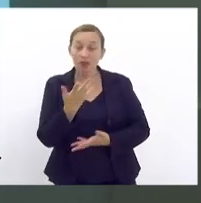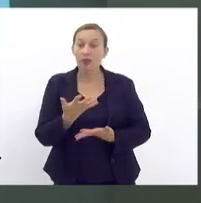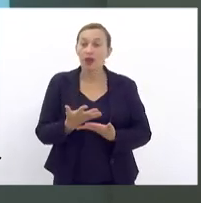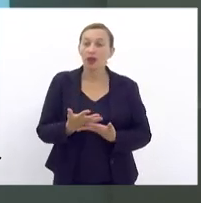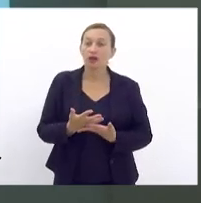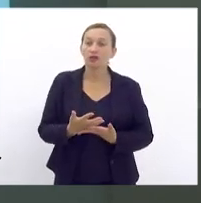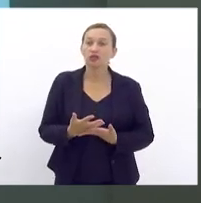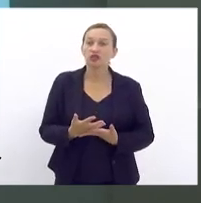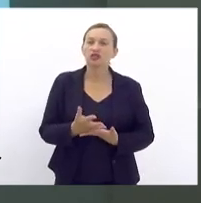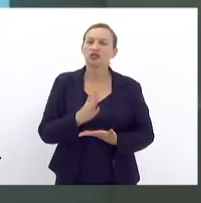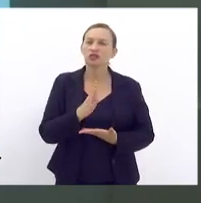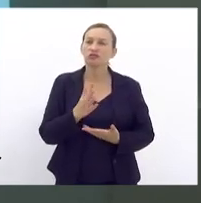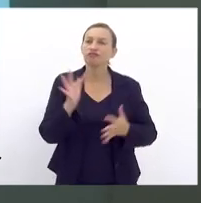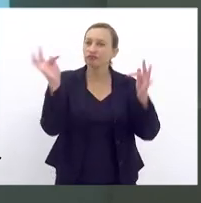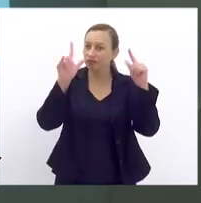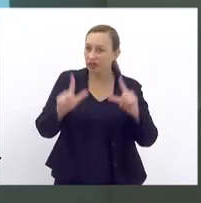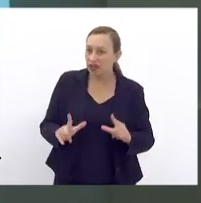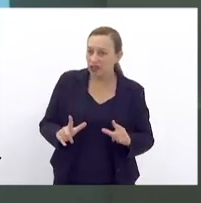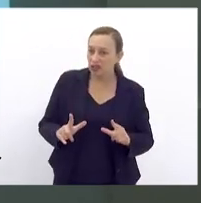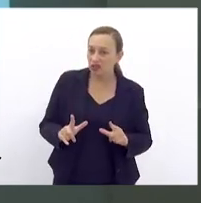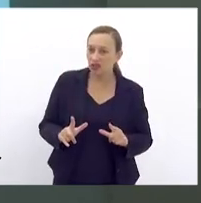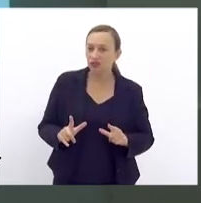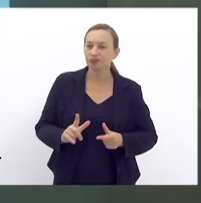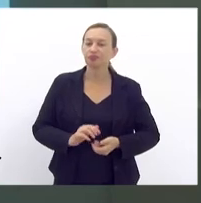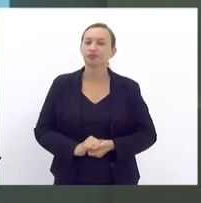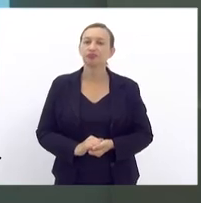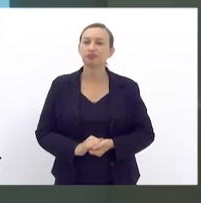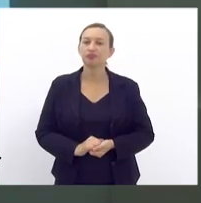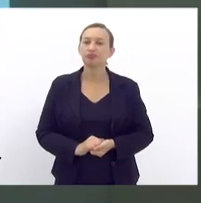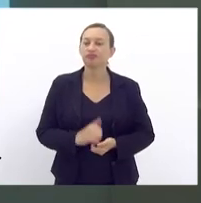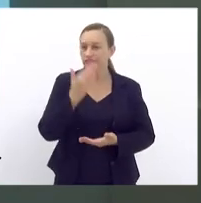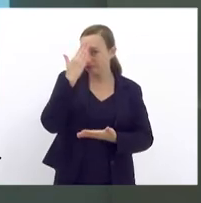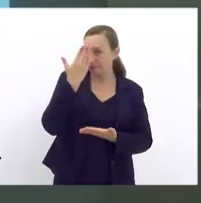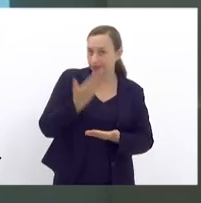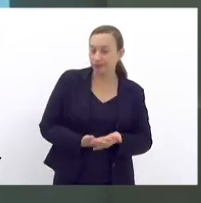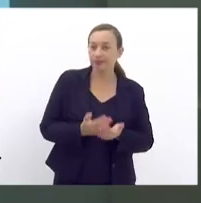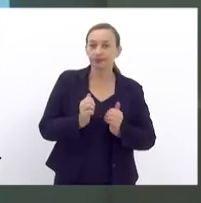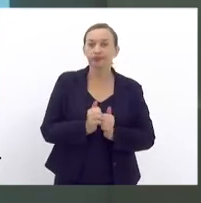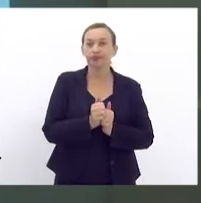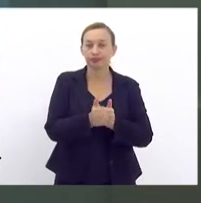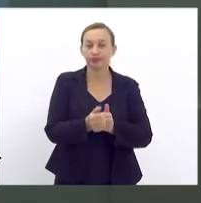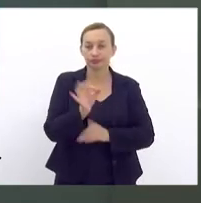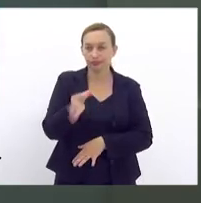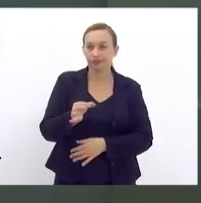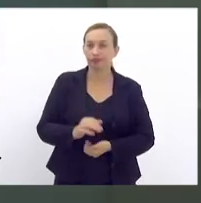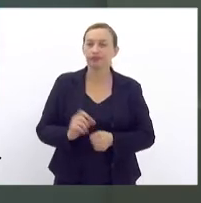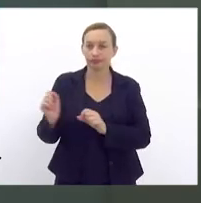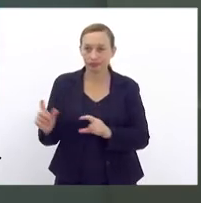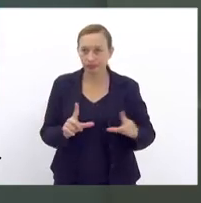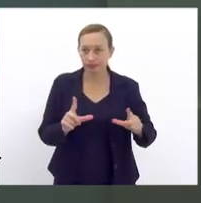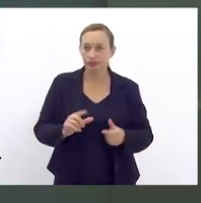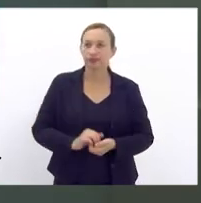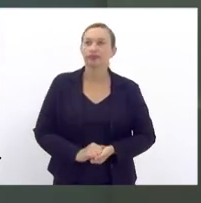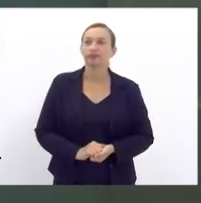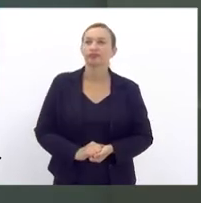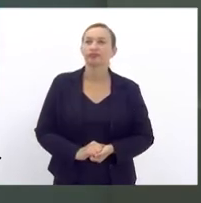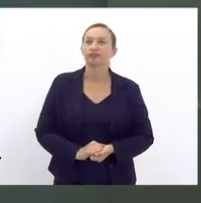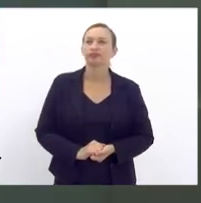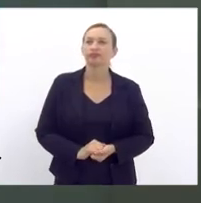assim nos deixa muito feliz que pensando nisso acreditamos estarmos no caminho certo pode passar por favor